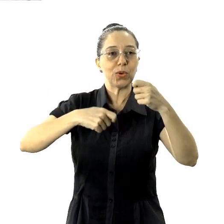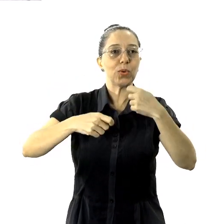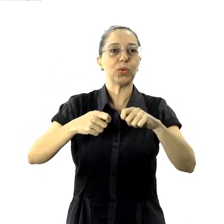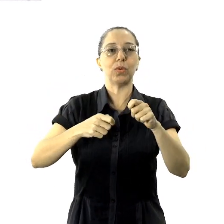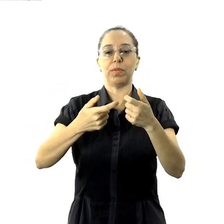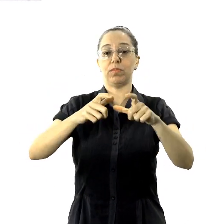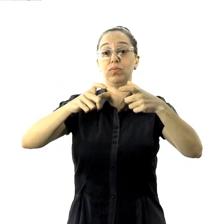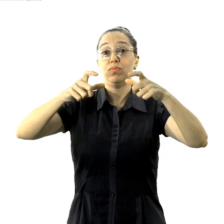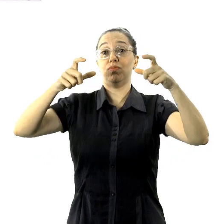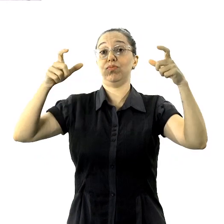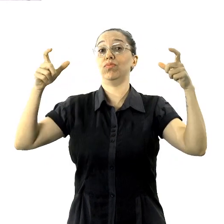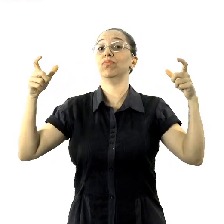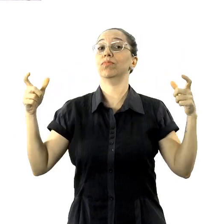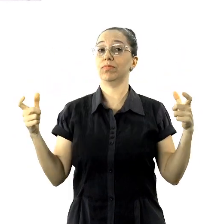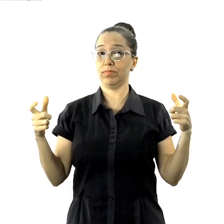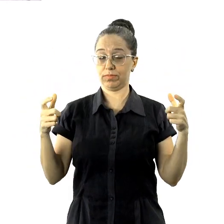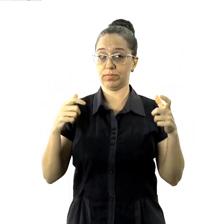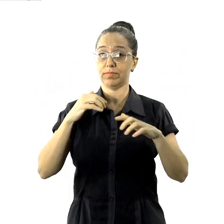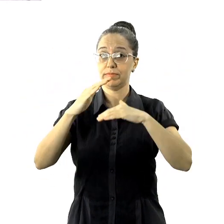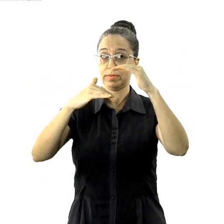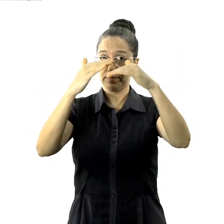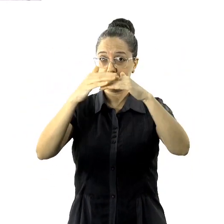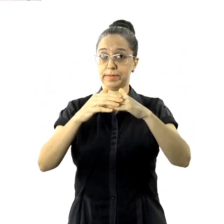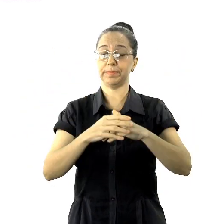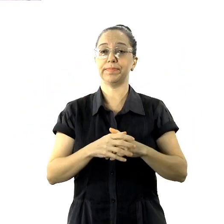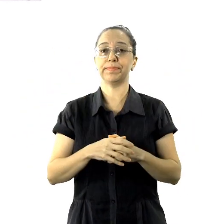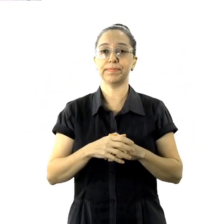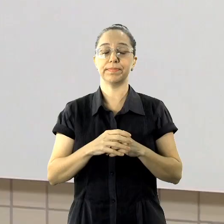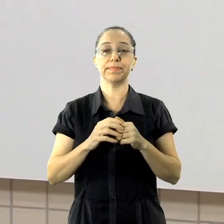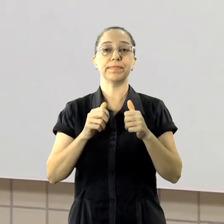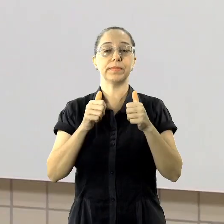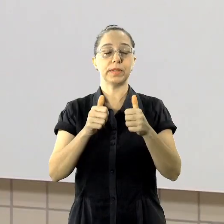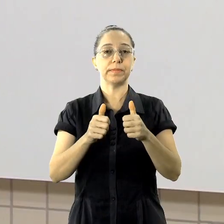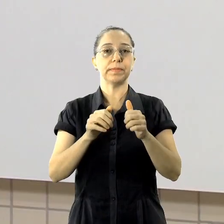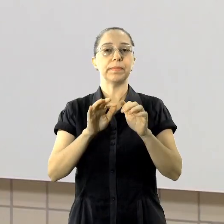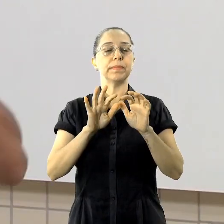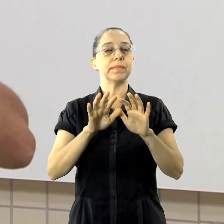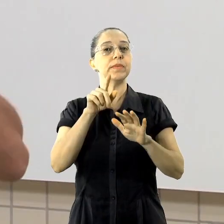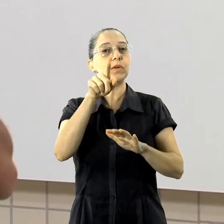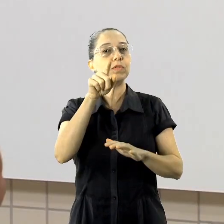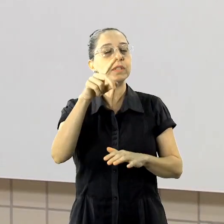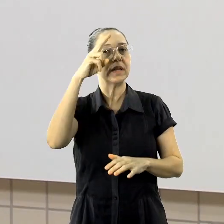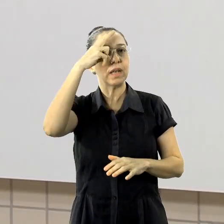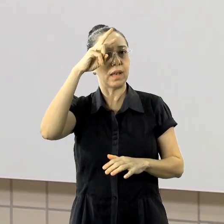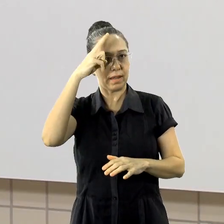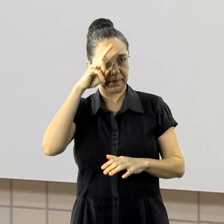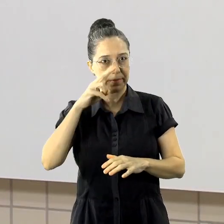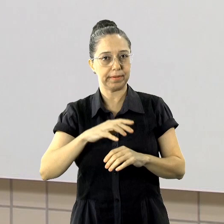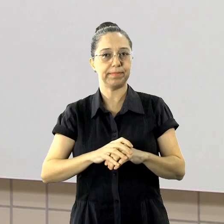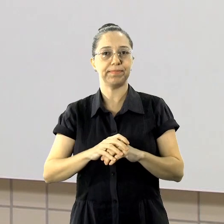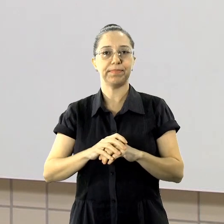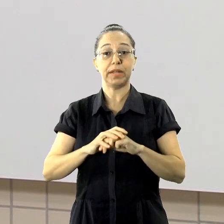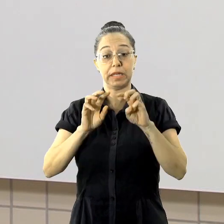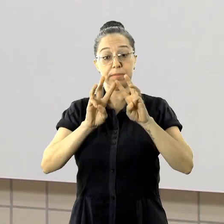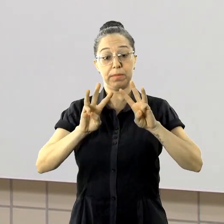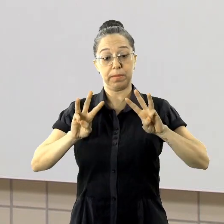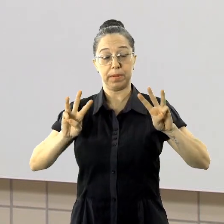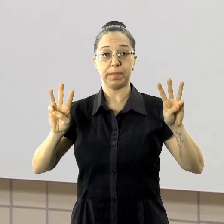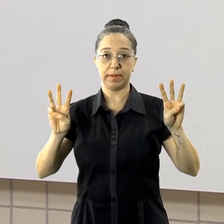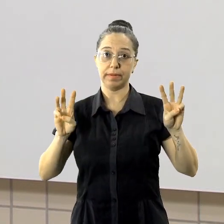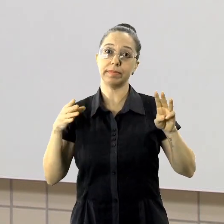vamos compartilhar num próximo encontro. Pessoal, lembrem-se, acessem a plataforma